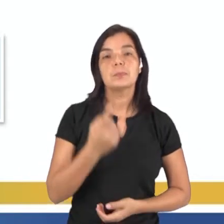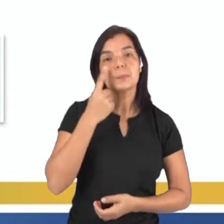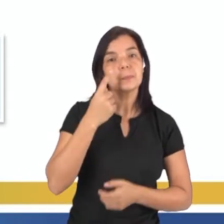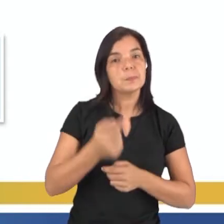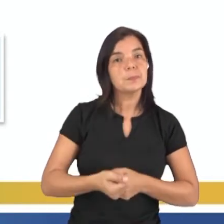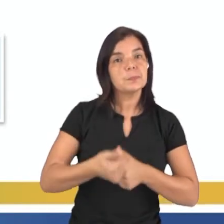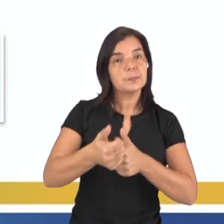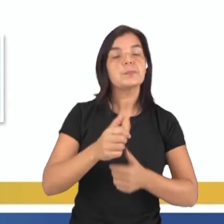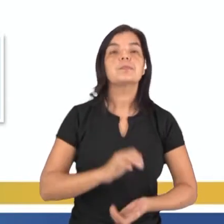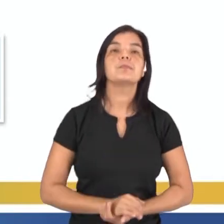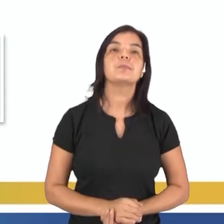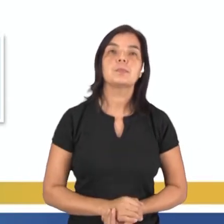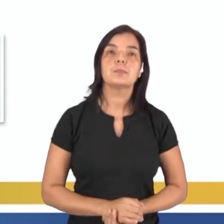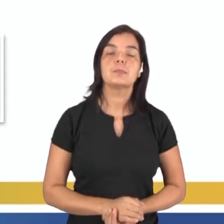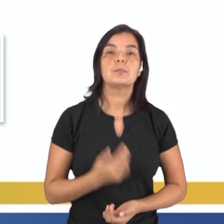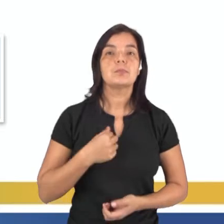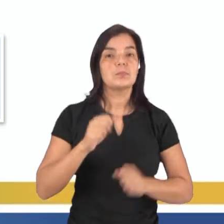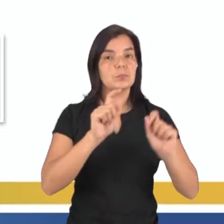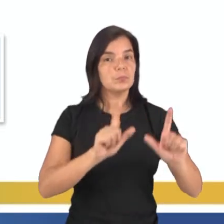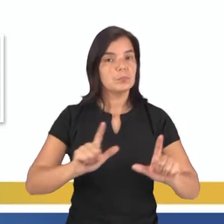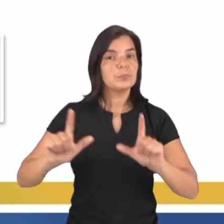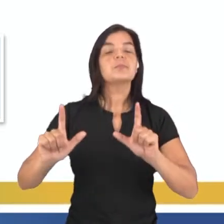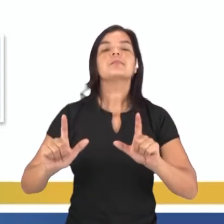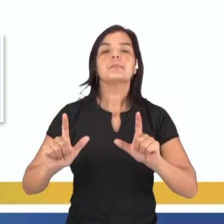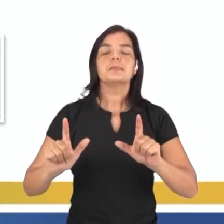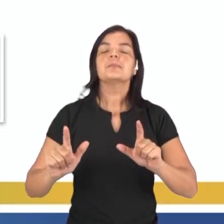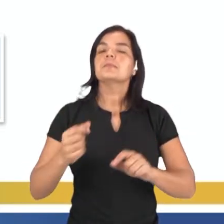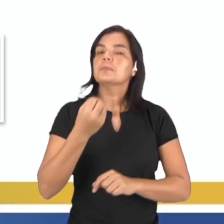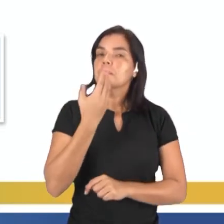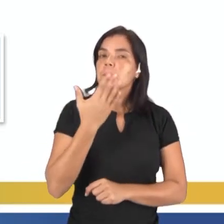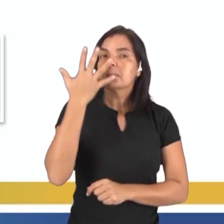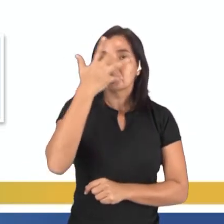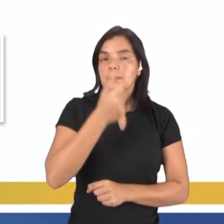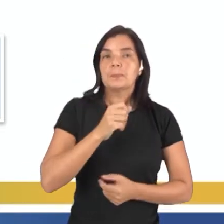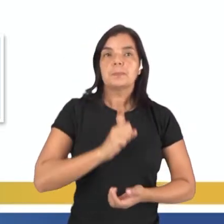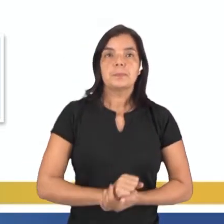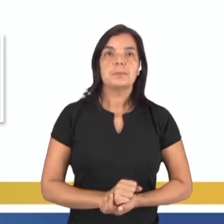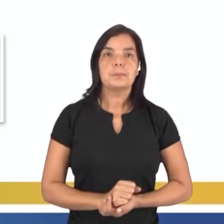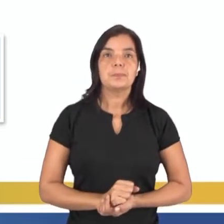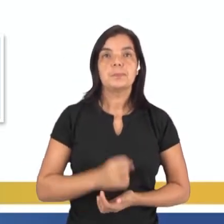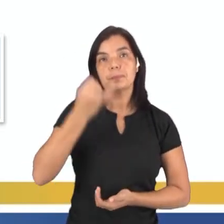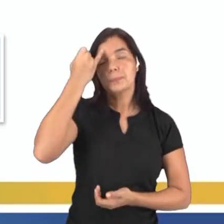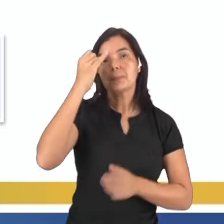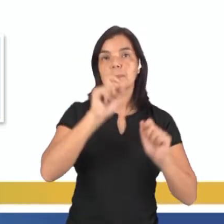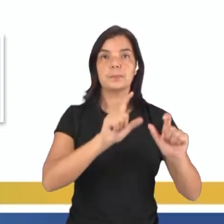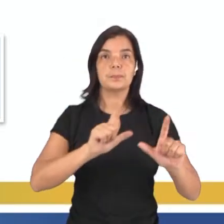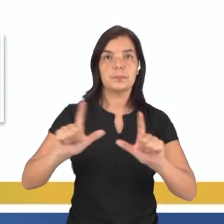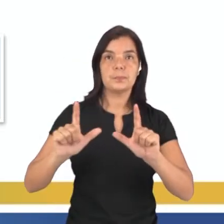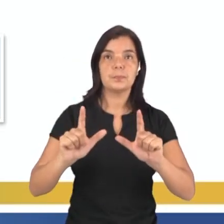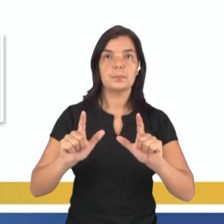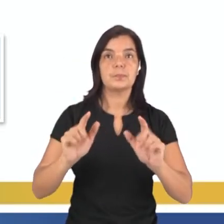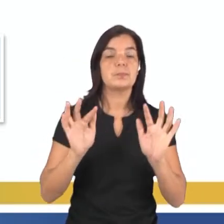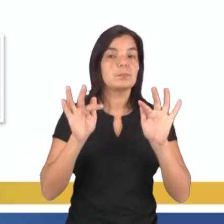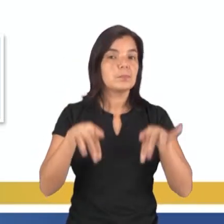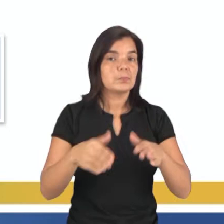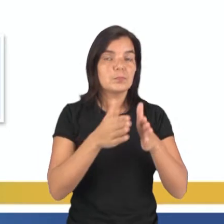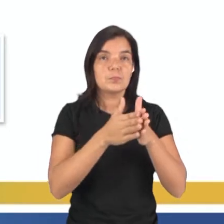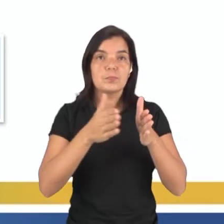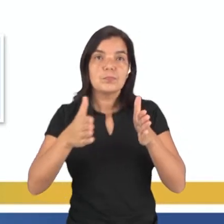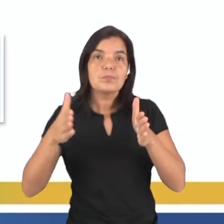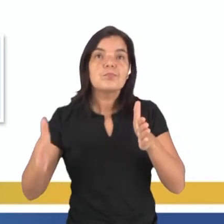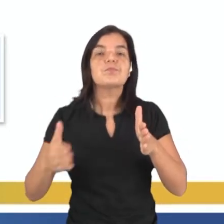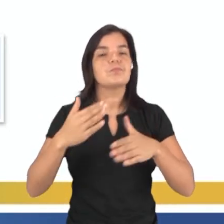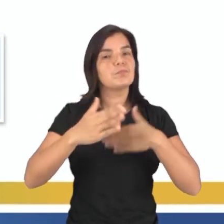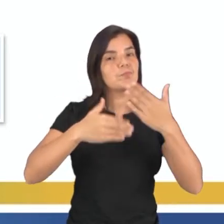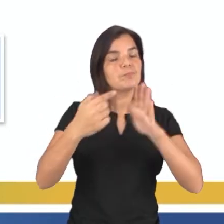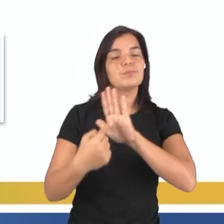as dicas então, né, para os slides ficarem eficazes e bonitos. A criação de slide deve ser a etapa final do